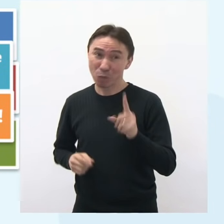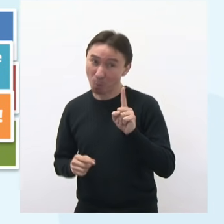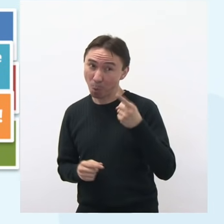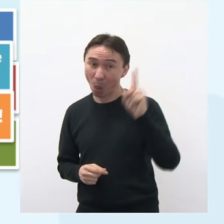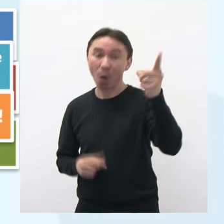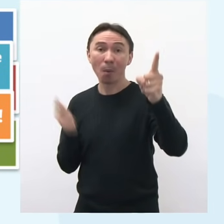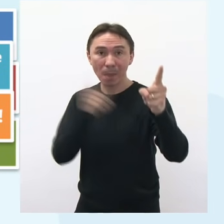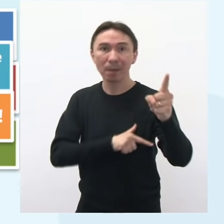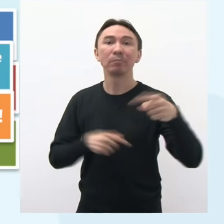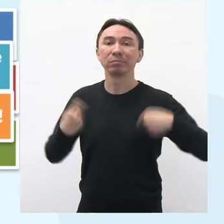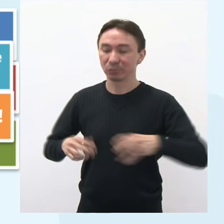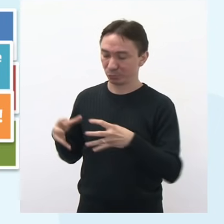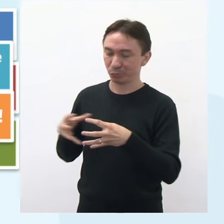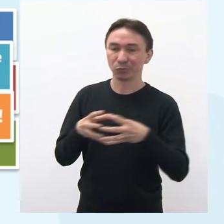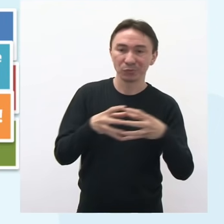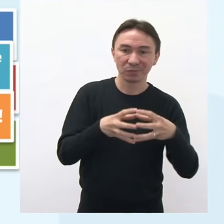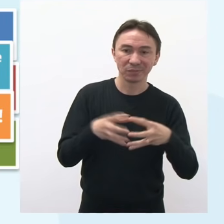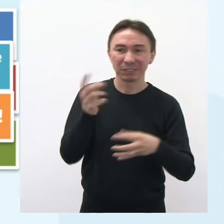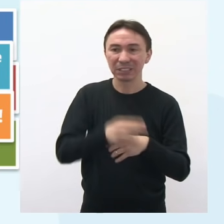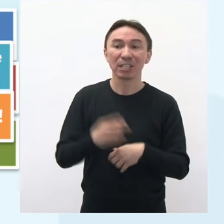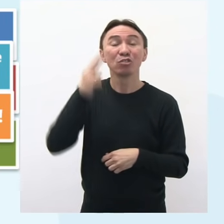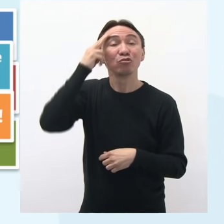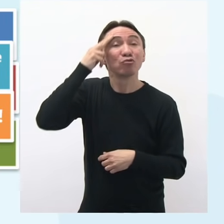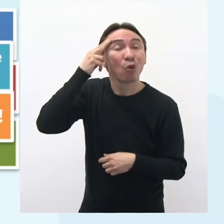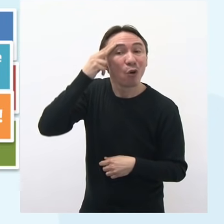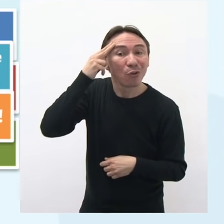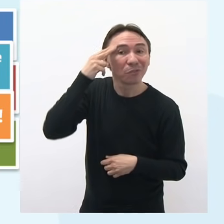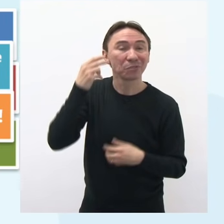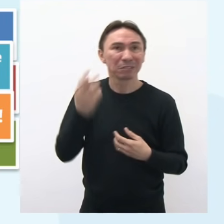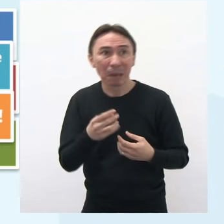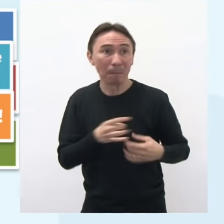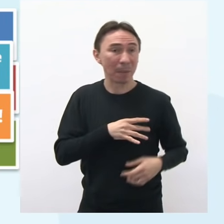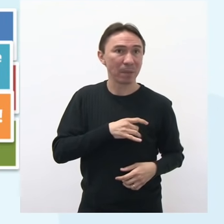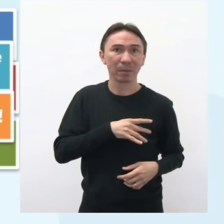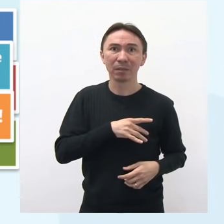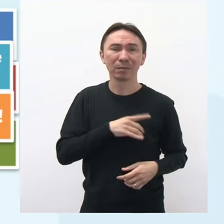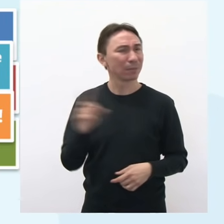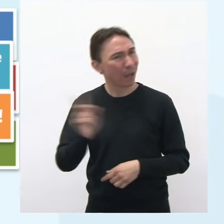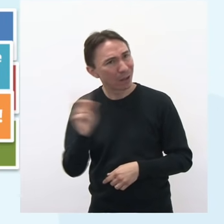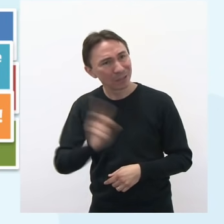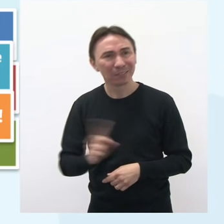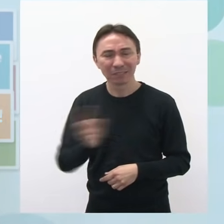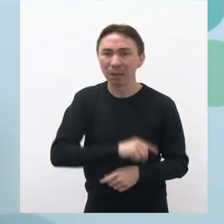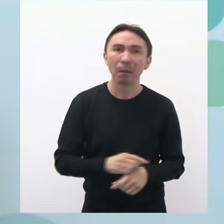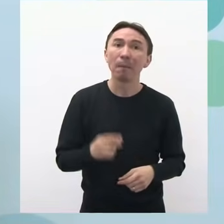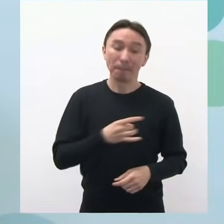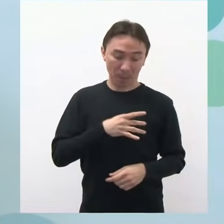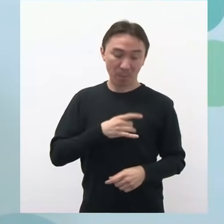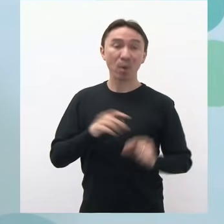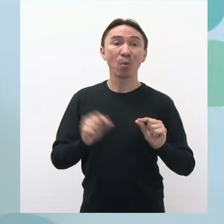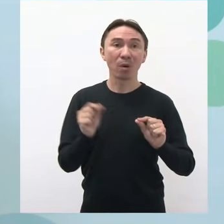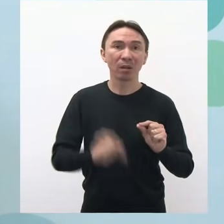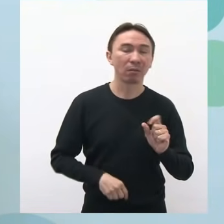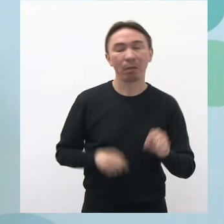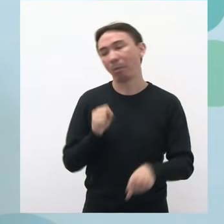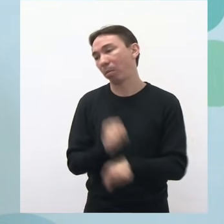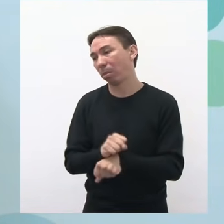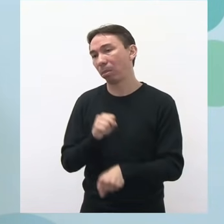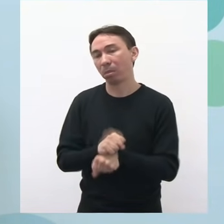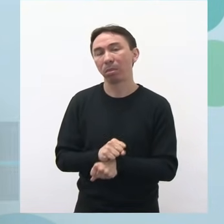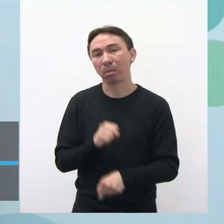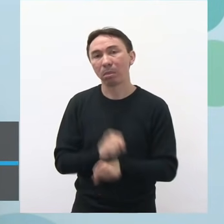sonho. Tenha medo de ficar parado. Uhum. Então, nós temos aqui 5 frases que, de alguma forma, têm a ver com